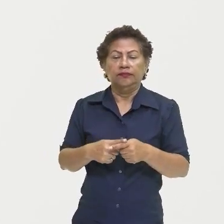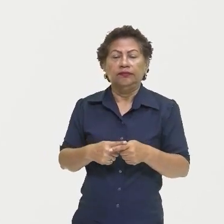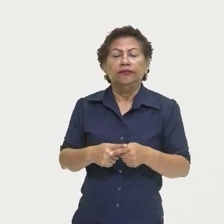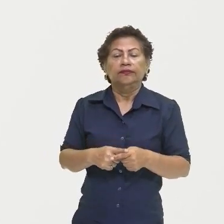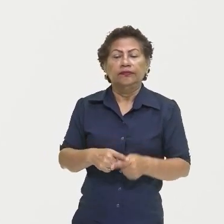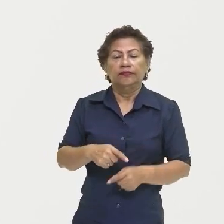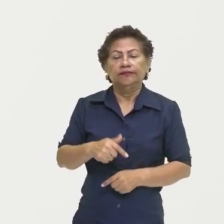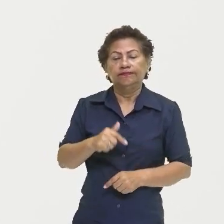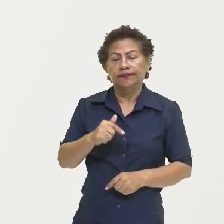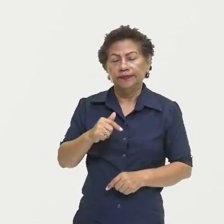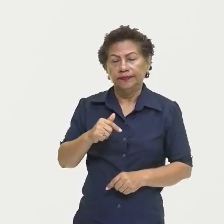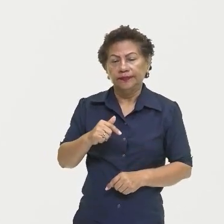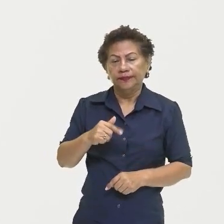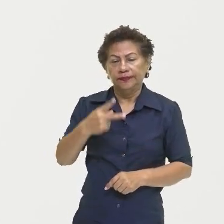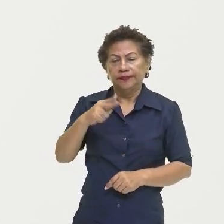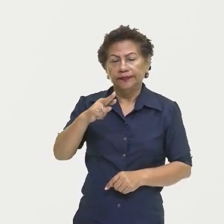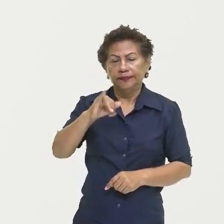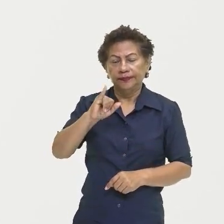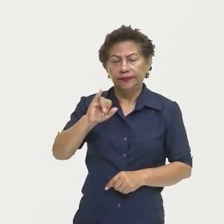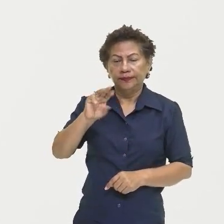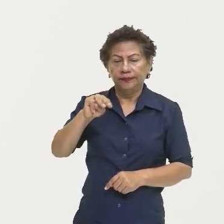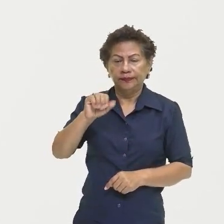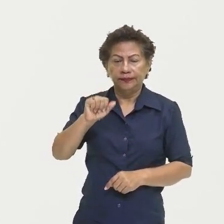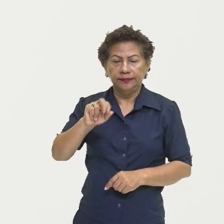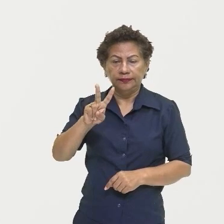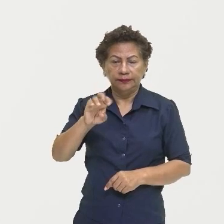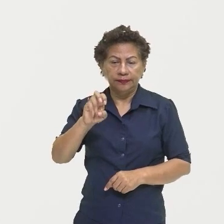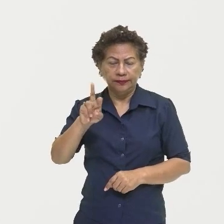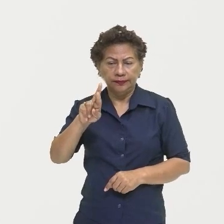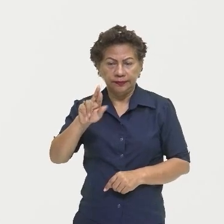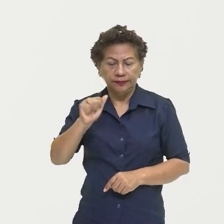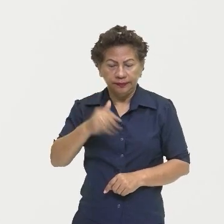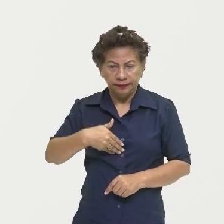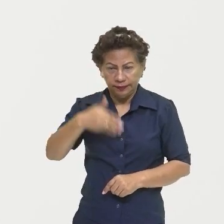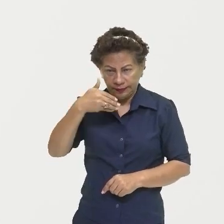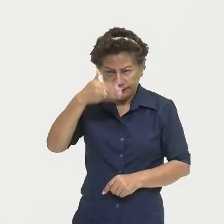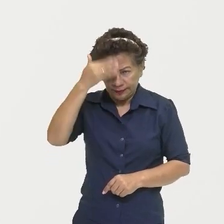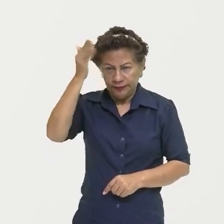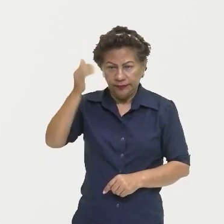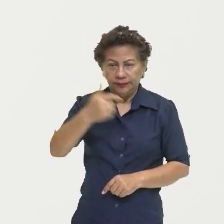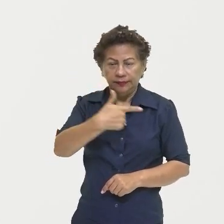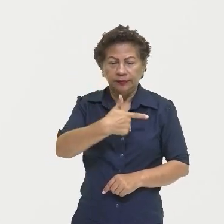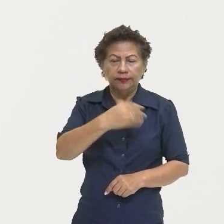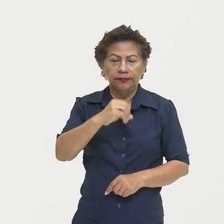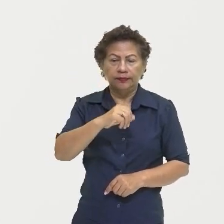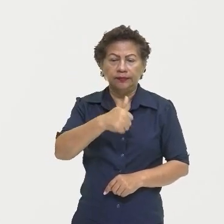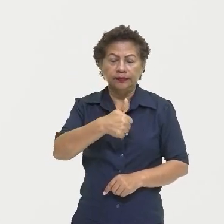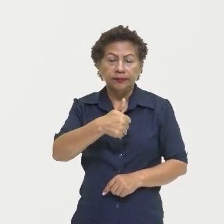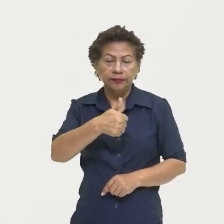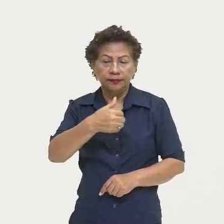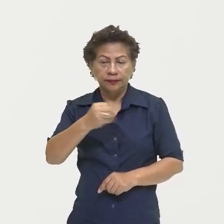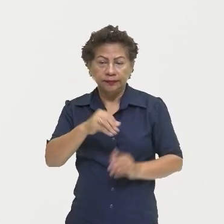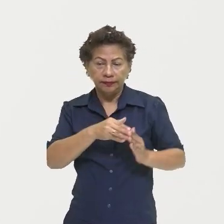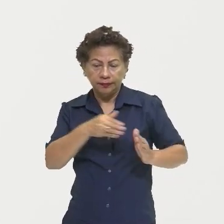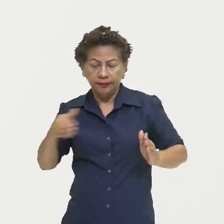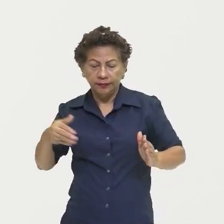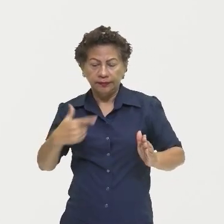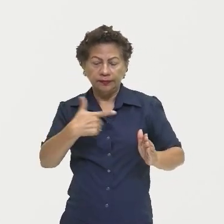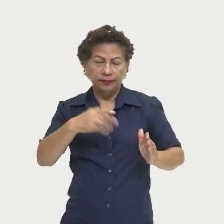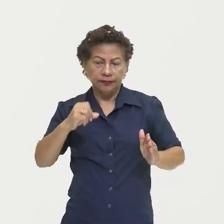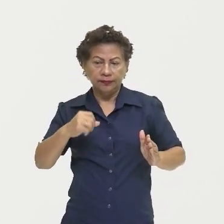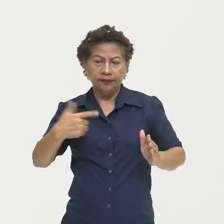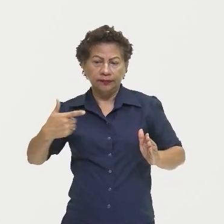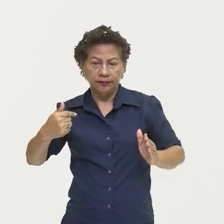até 2012, né? Protestos aí contra a ditadura em países do Oriente Médio, né, com relação aí